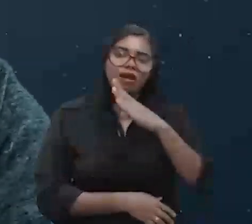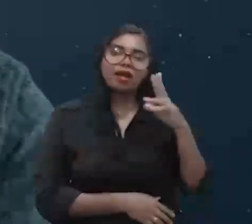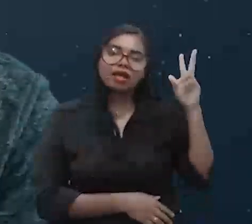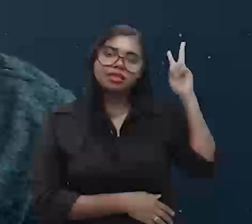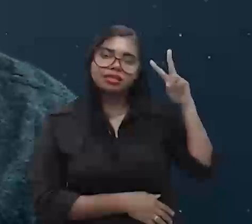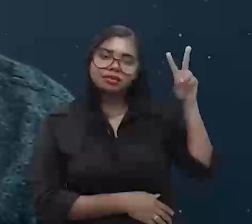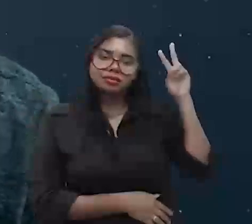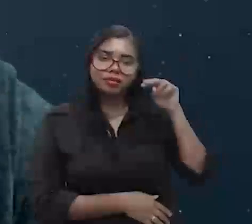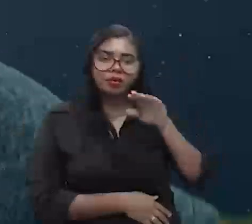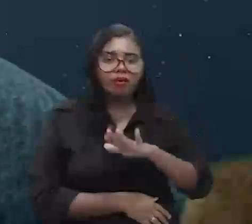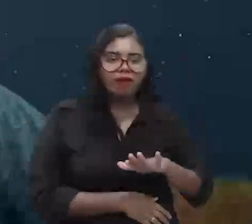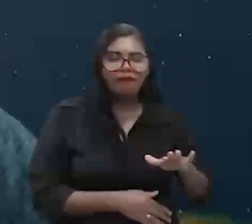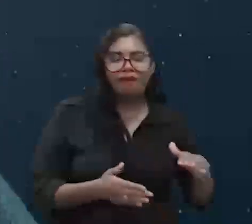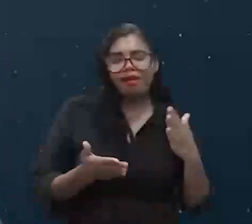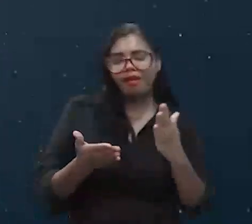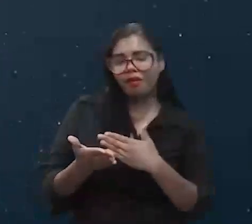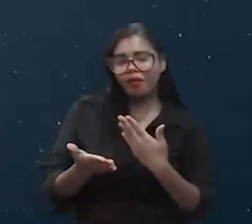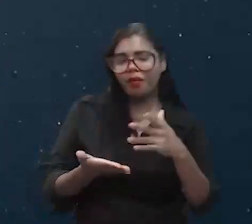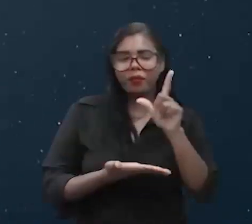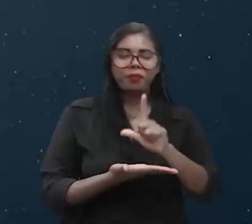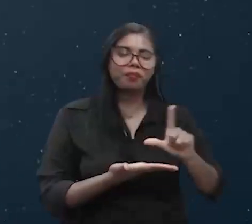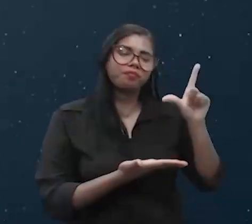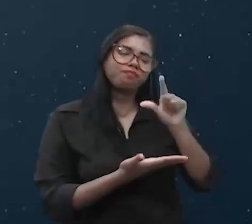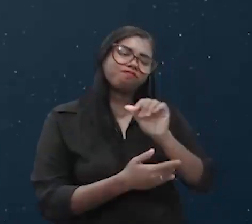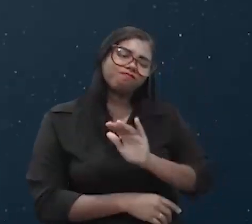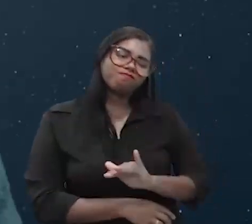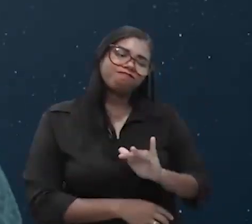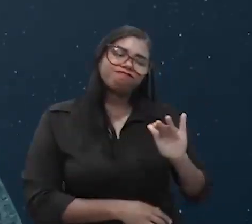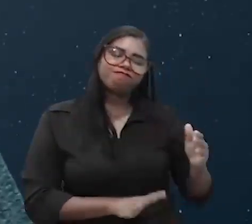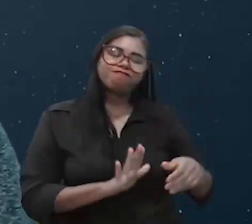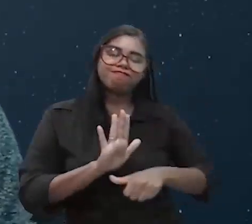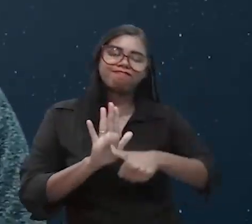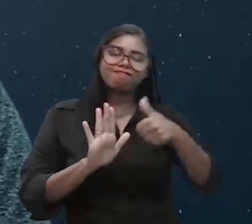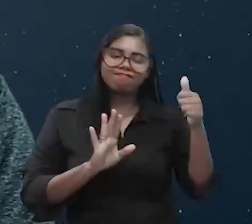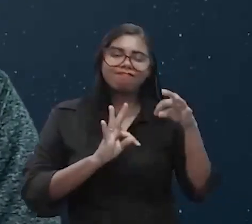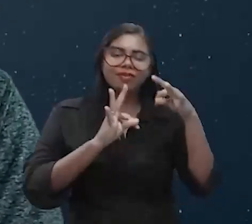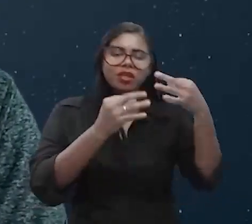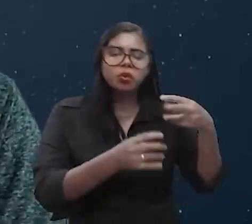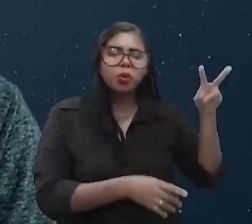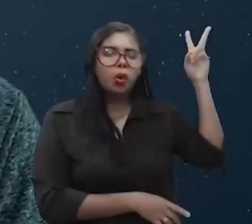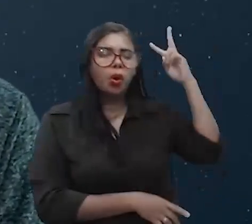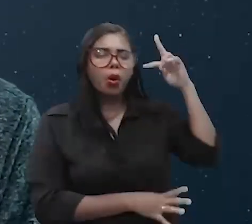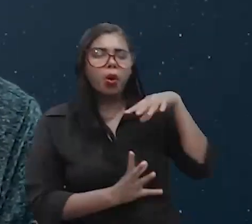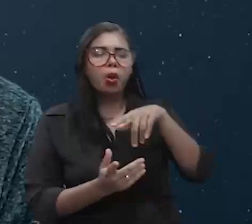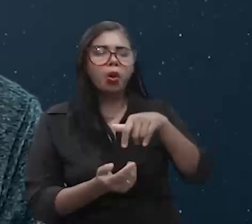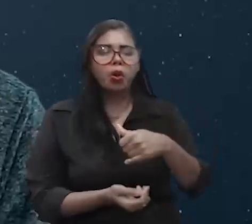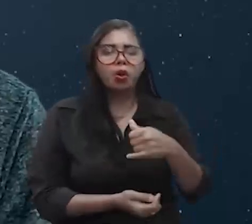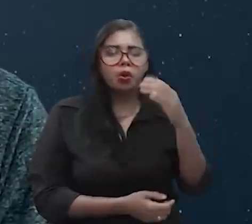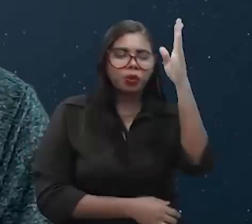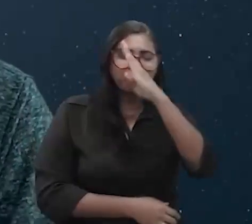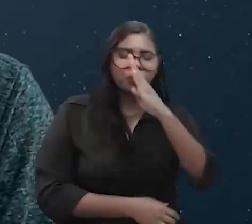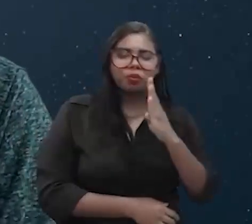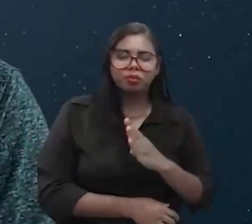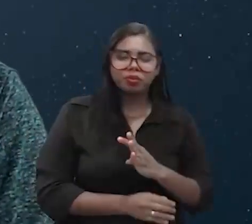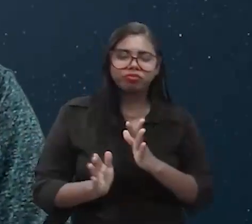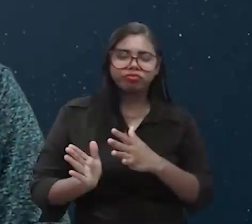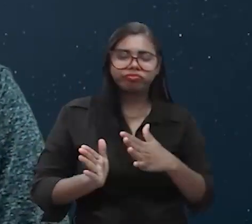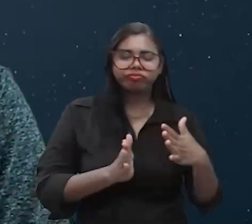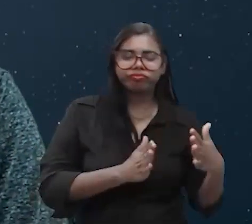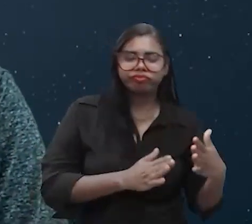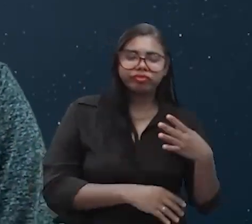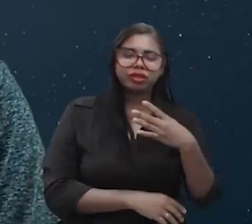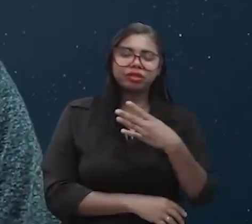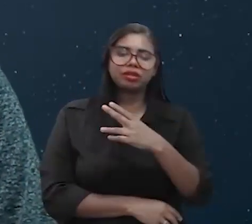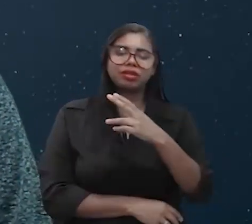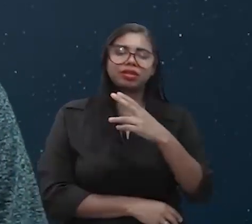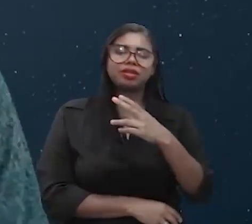Pela primeira vez em toda a história do Brasil, e o Brasil já tinha aí seus 400 anos de descoberta,